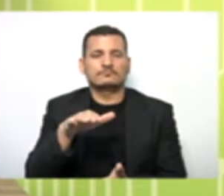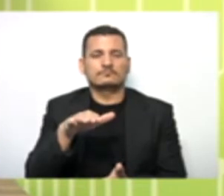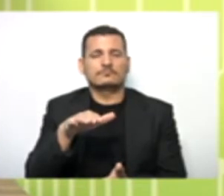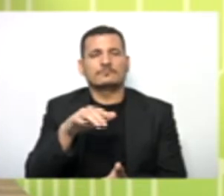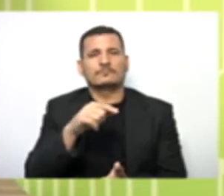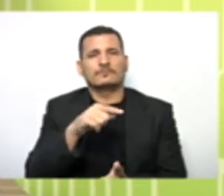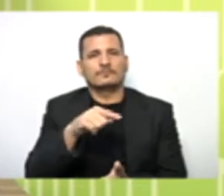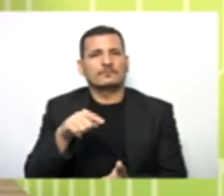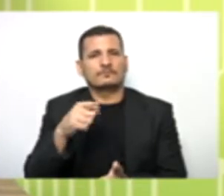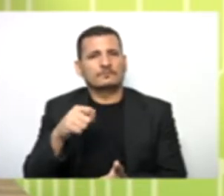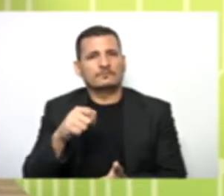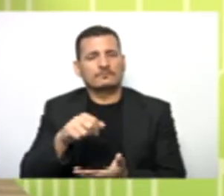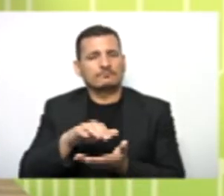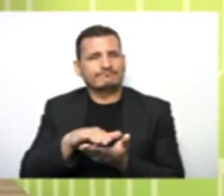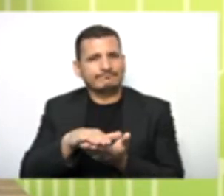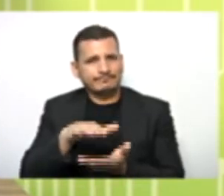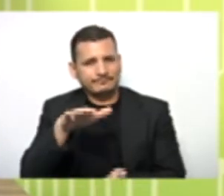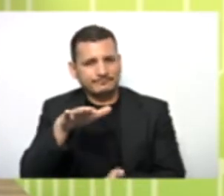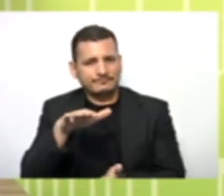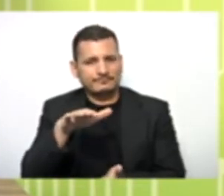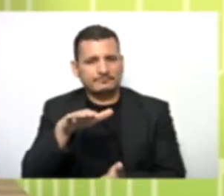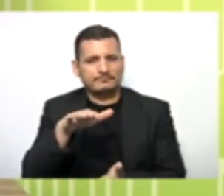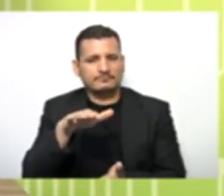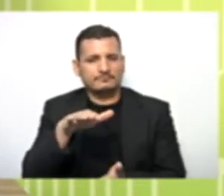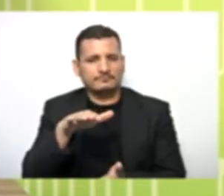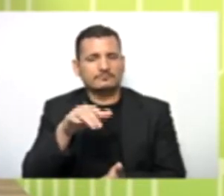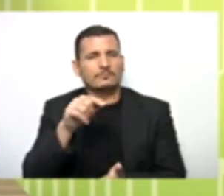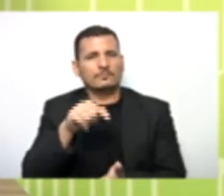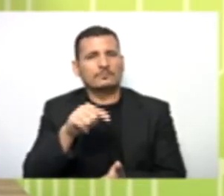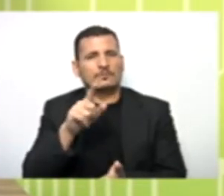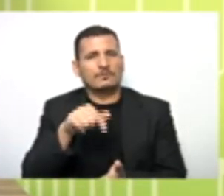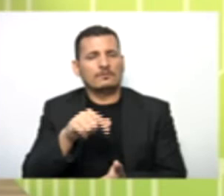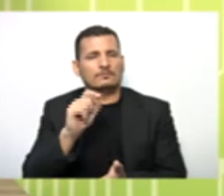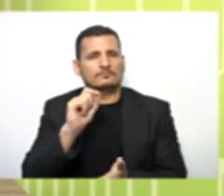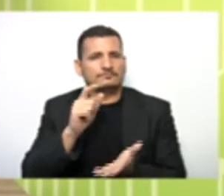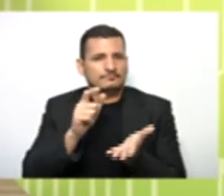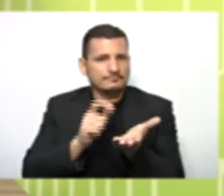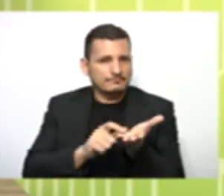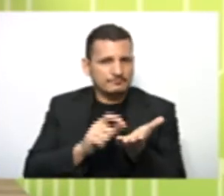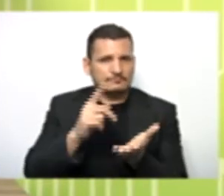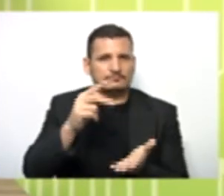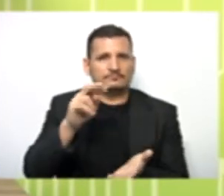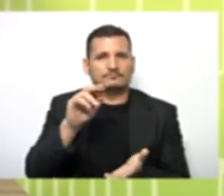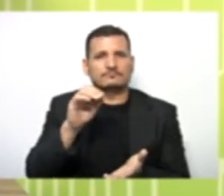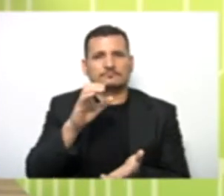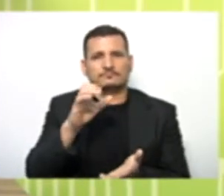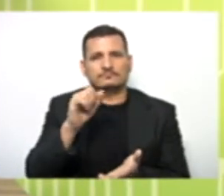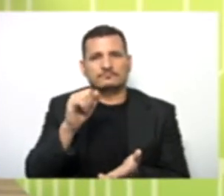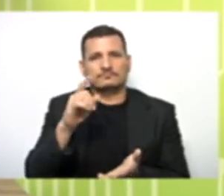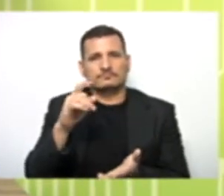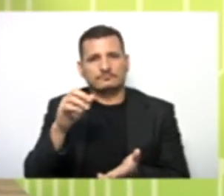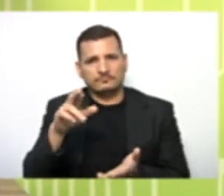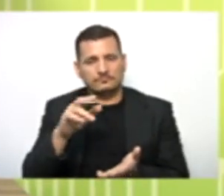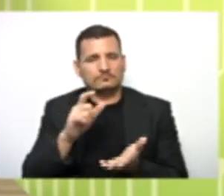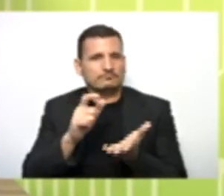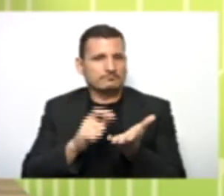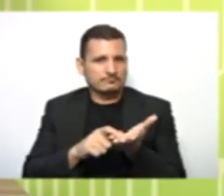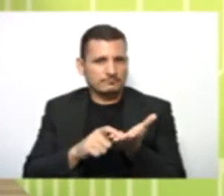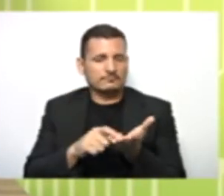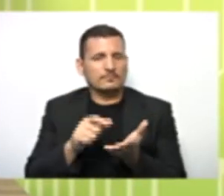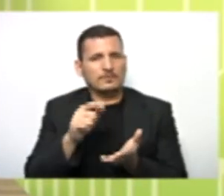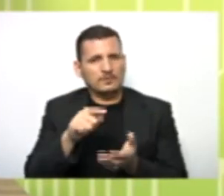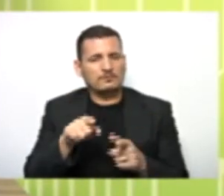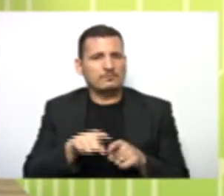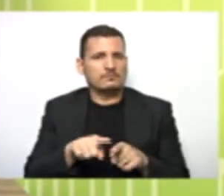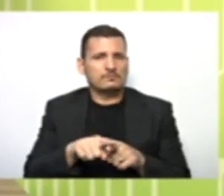ser compactado. E isso são ações que o processador está trabalhando. Obviamente, ele também